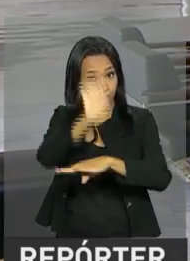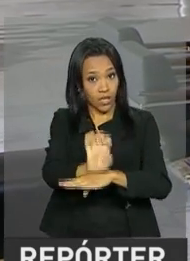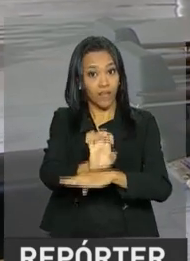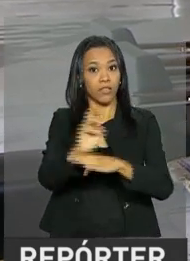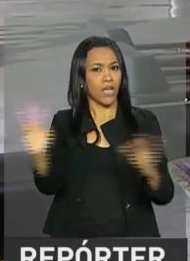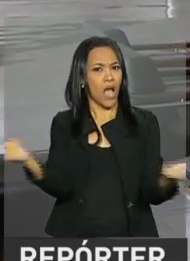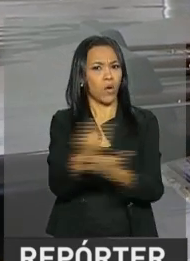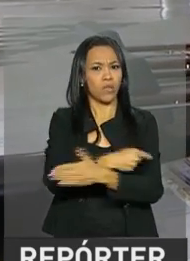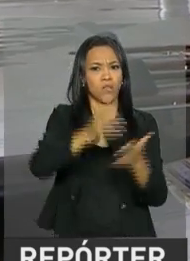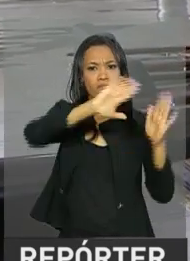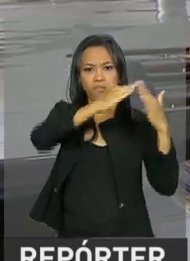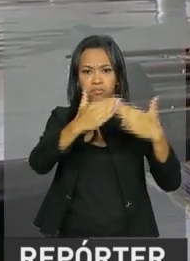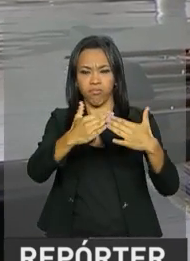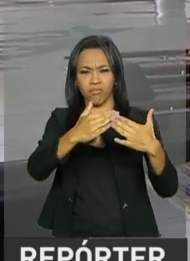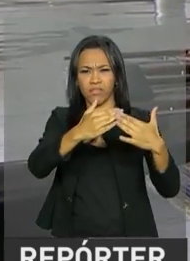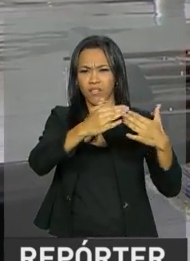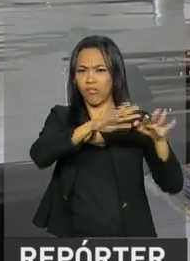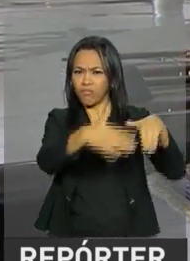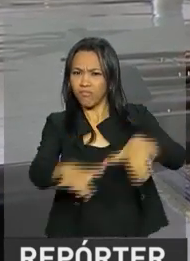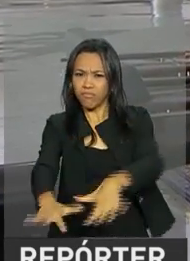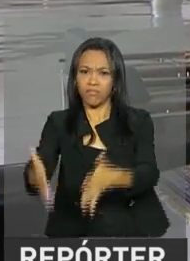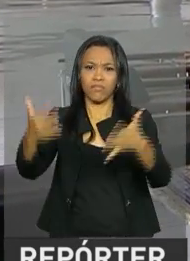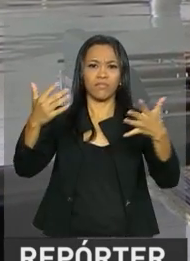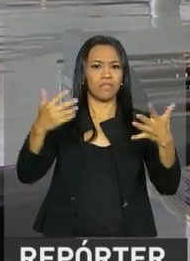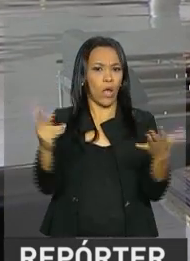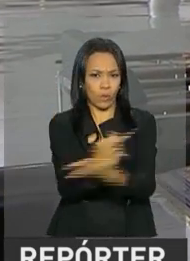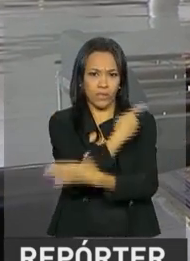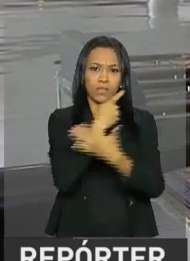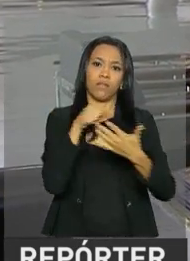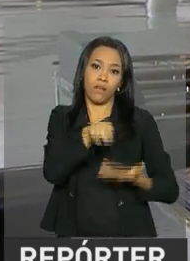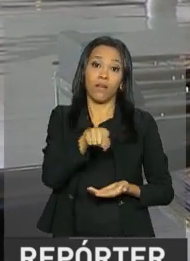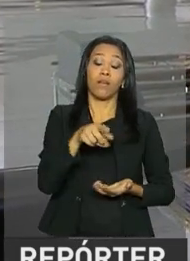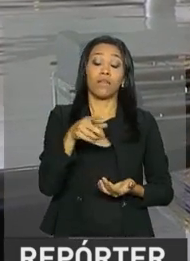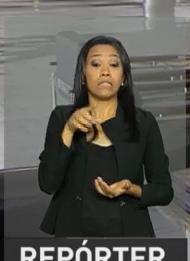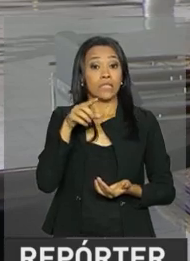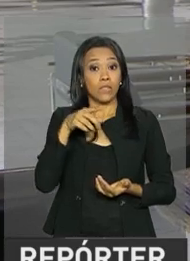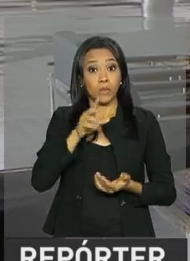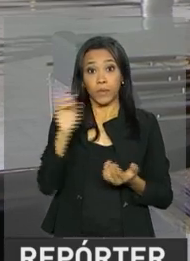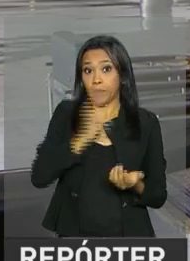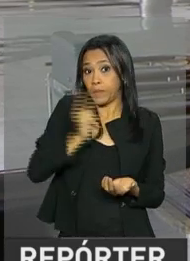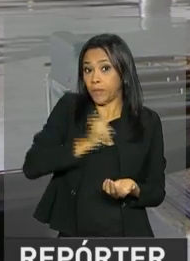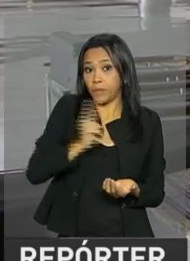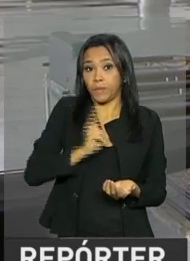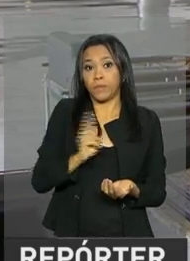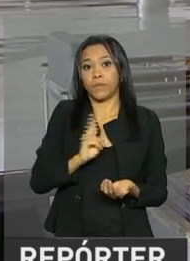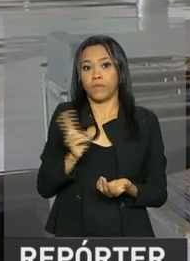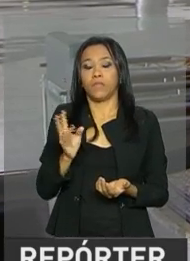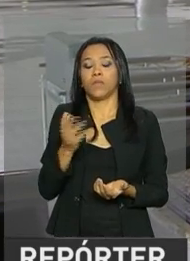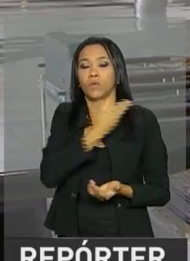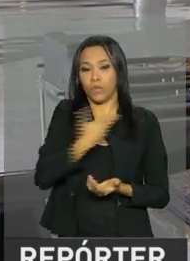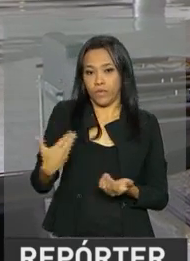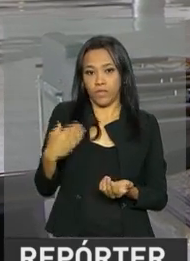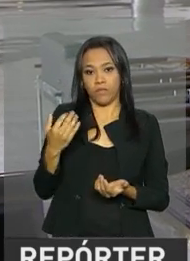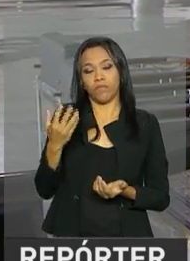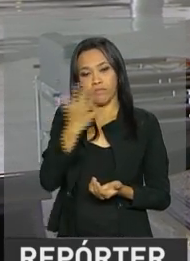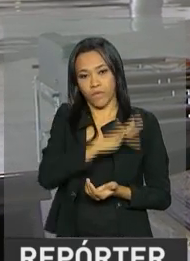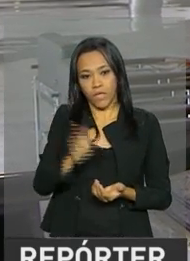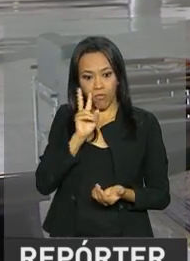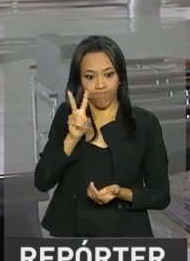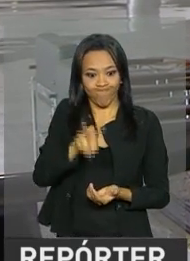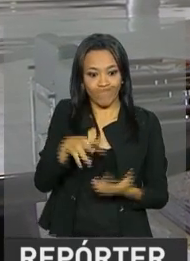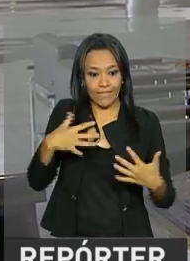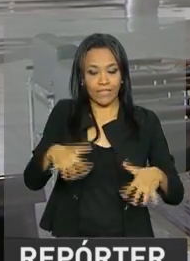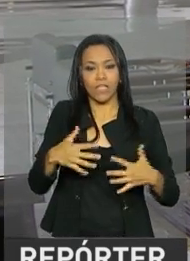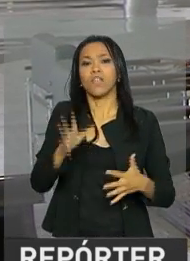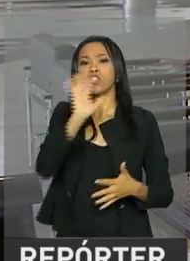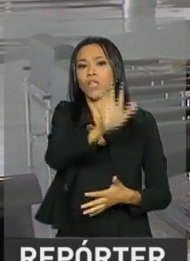naturais tiveram reconhecida a situação de emergência pelo Governo Federal A medida foi publicada no